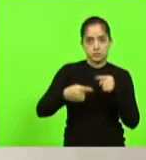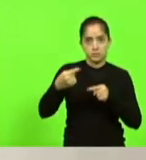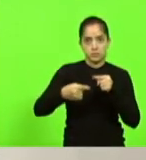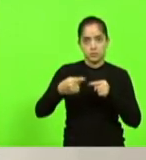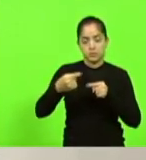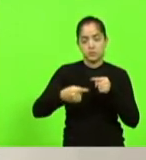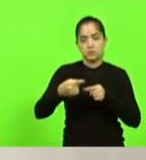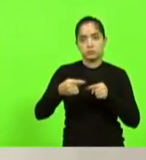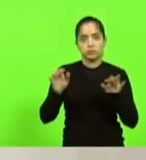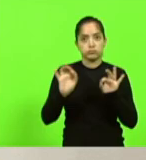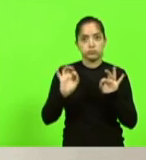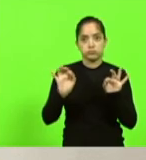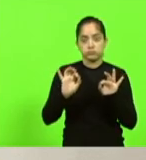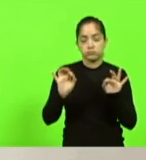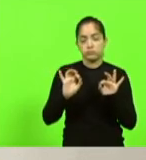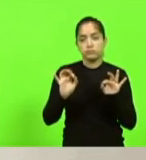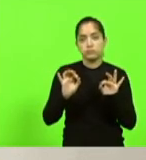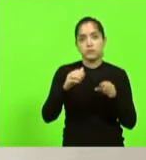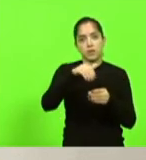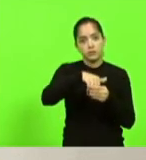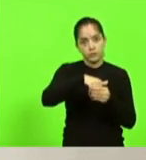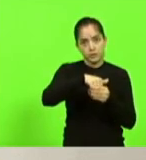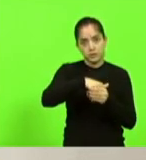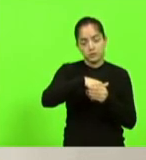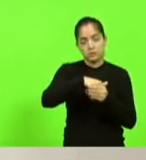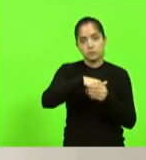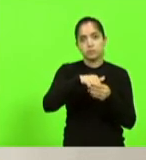Não tem quem queira discutir, em votação?